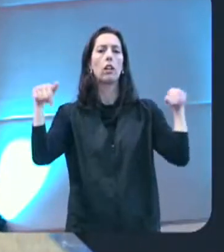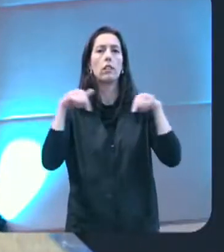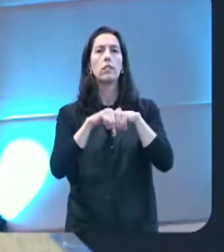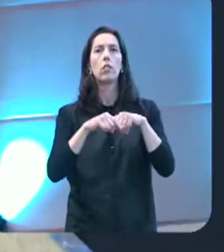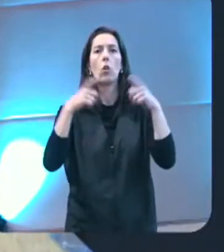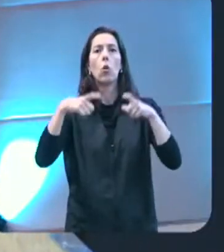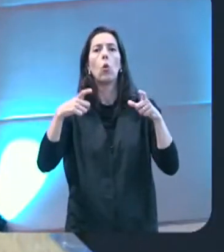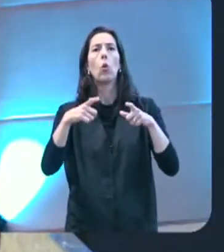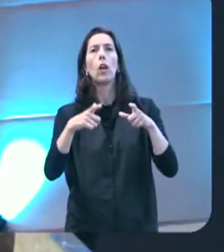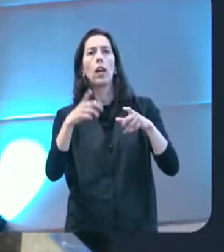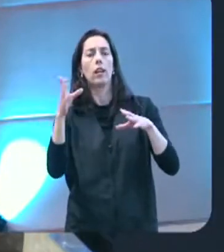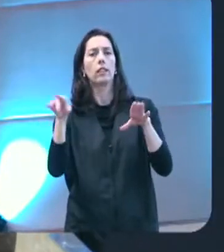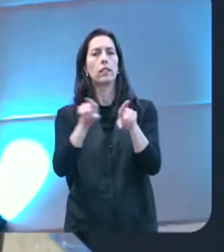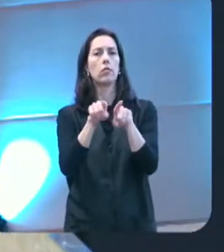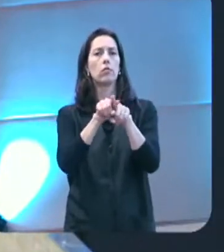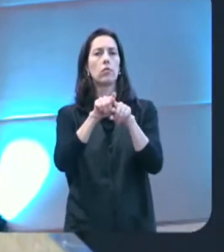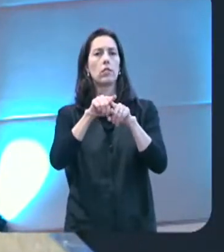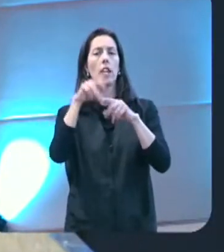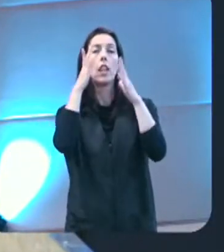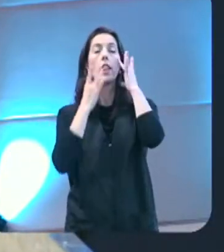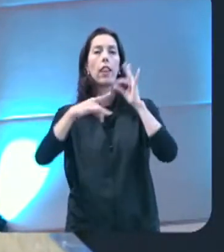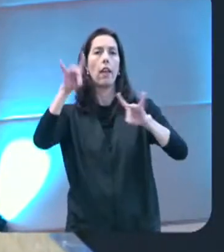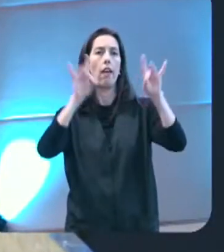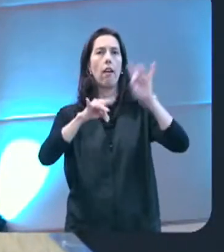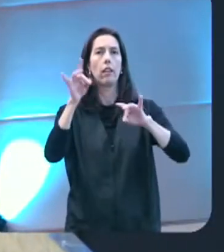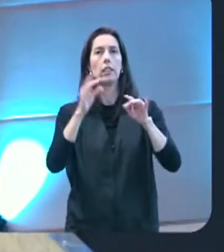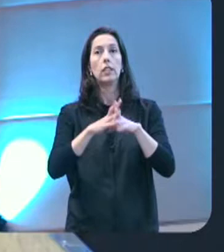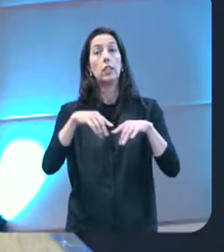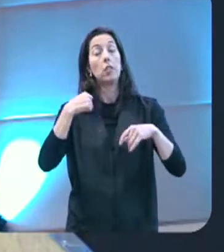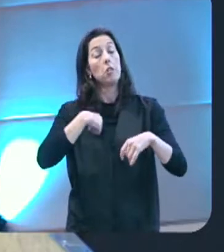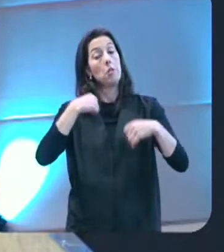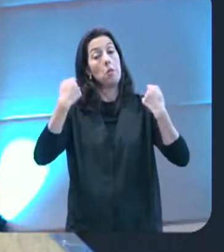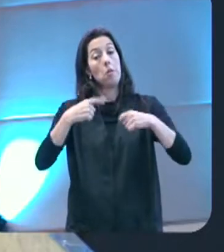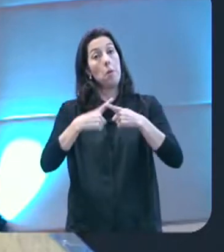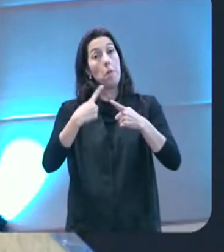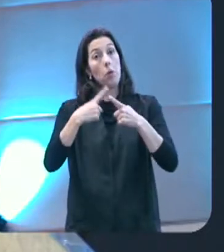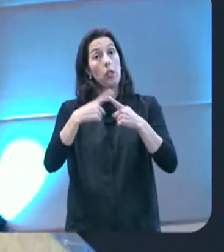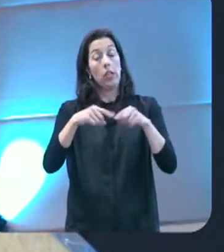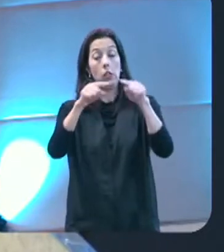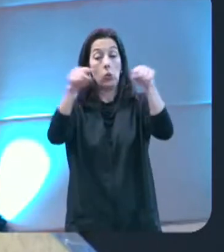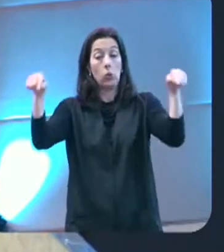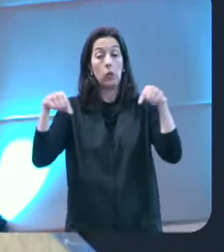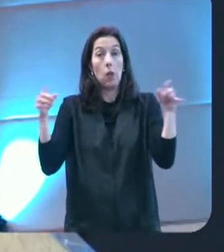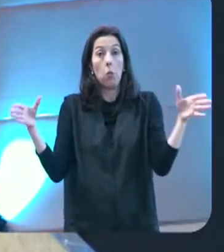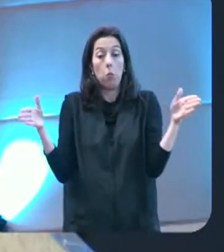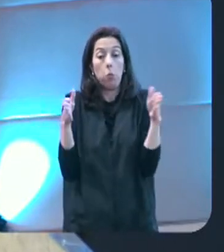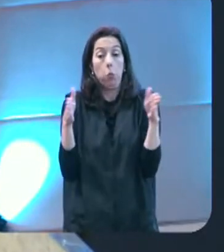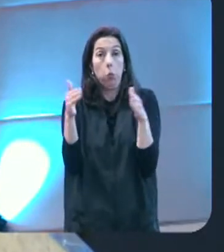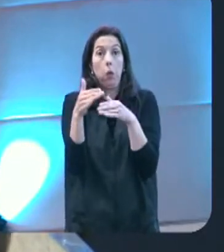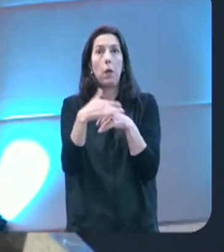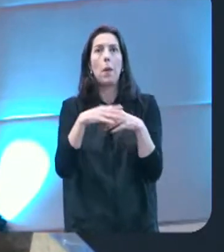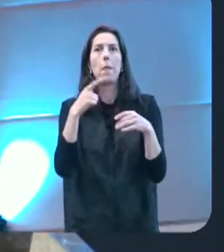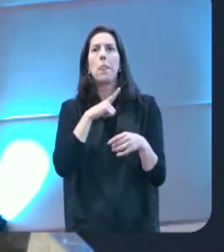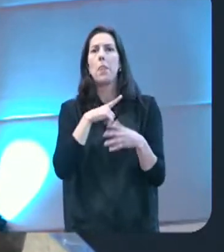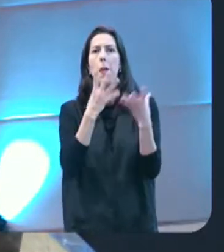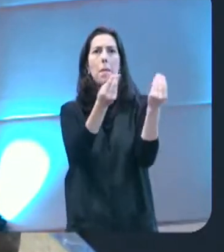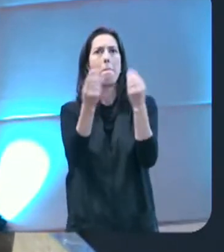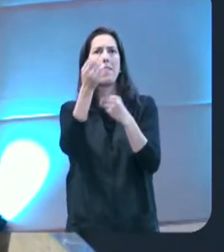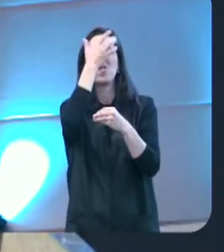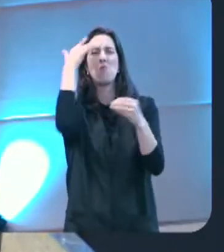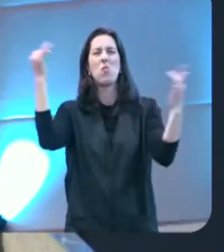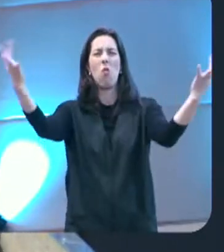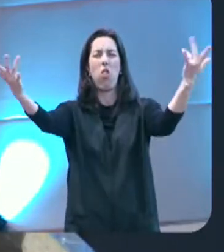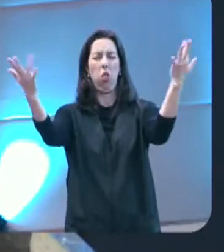concerto. Então acho que o próximo já não pode ser na mesma sala porque não tens capacidade para levar todas as pessoas.